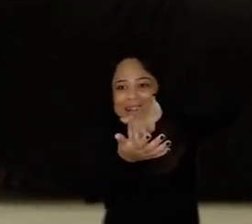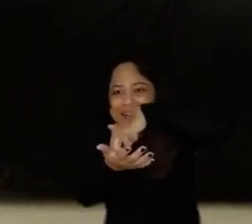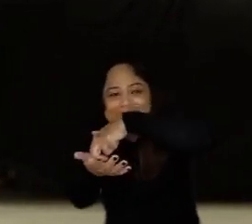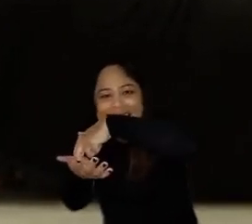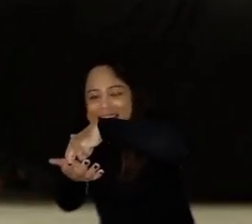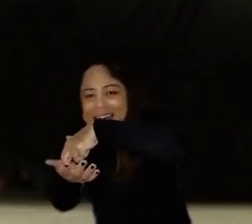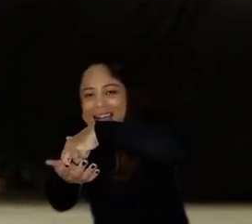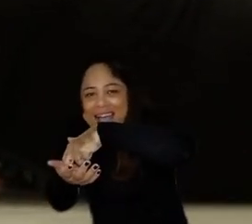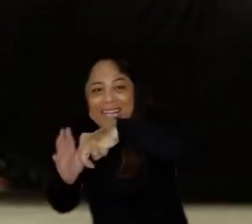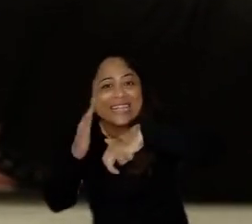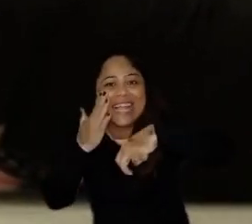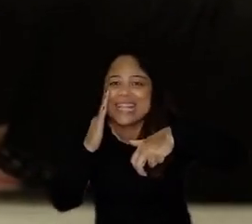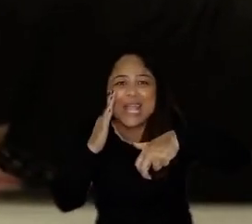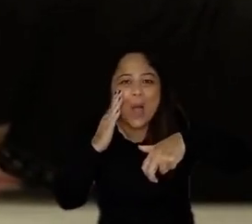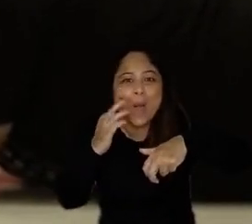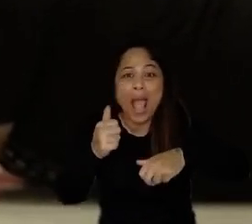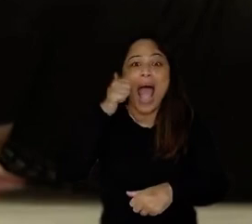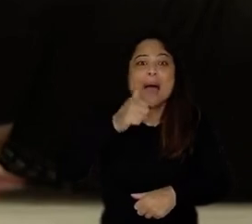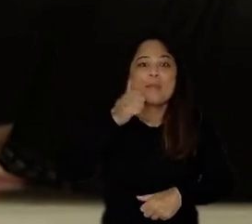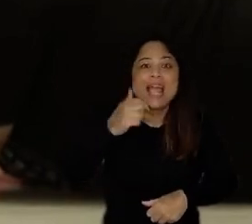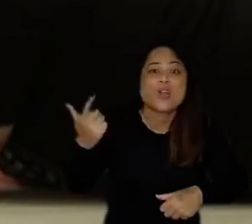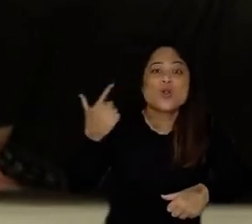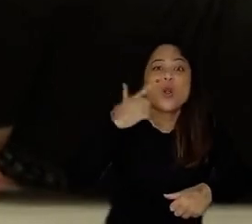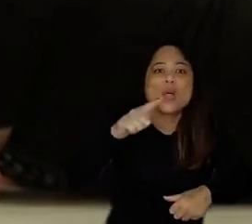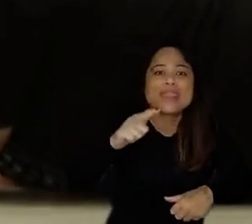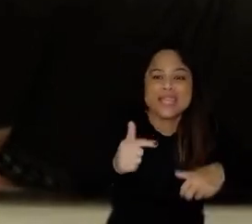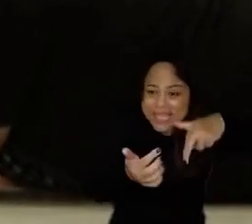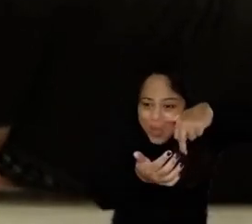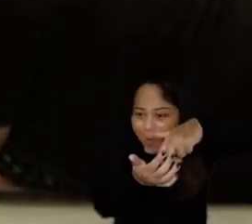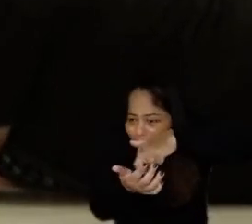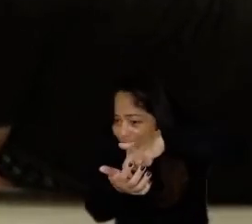Diga para quem está do seu lado: ela só alcançou a orla do manto.